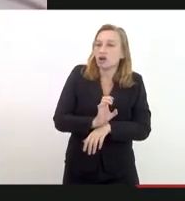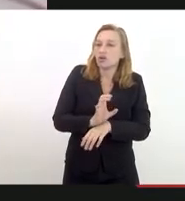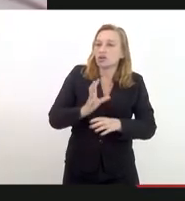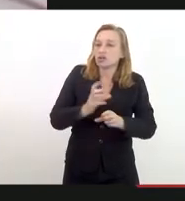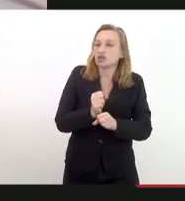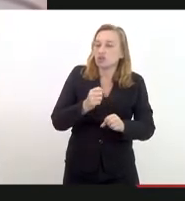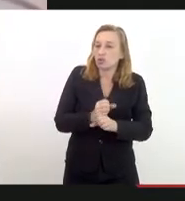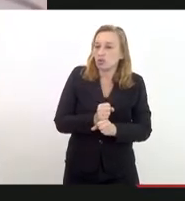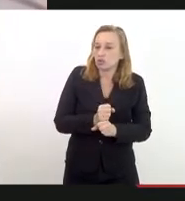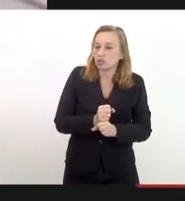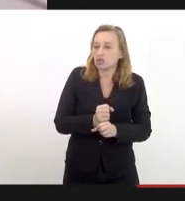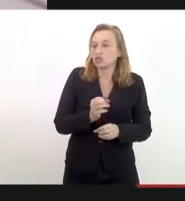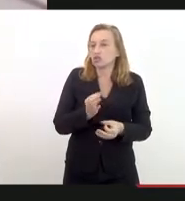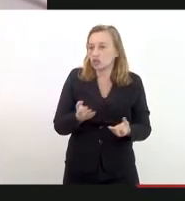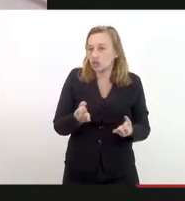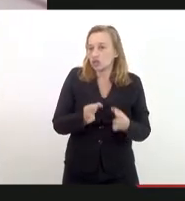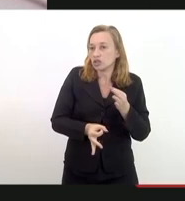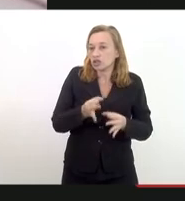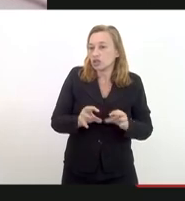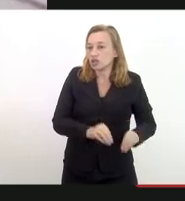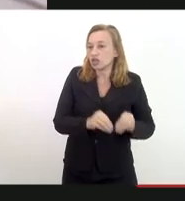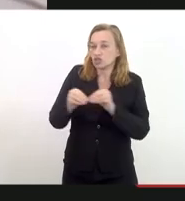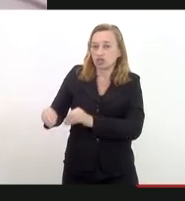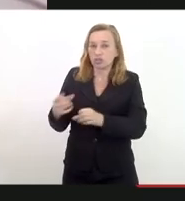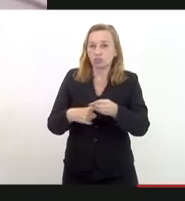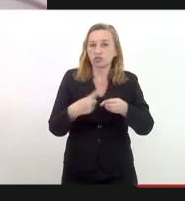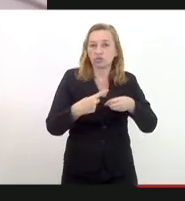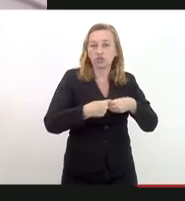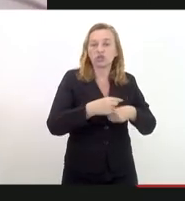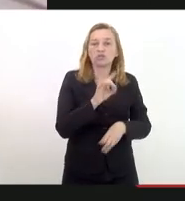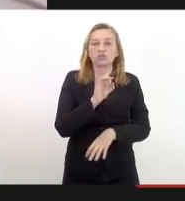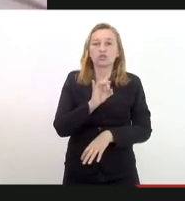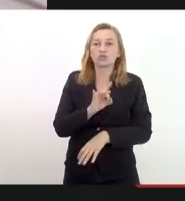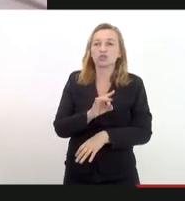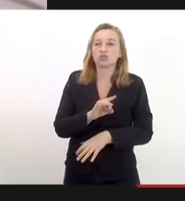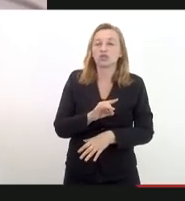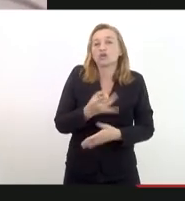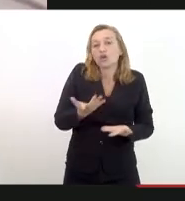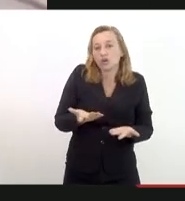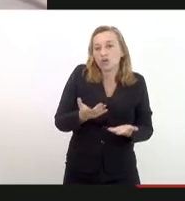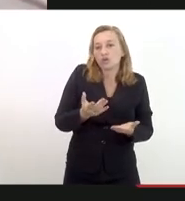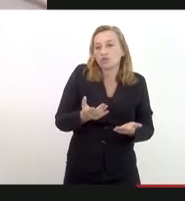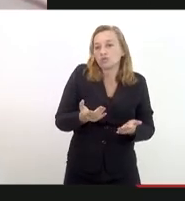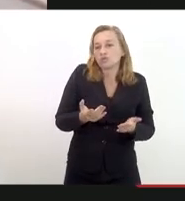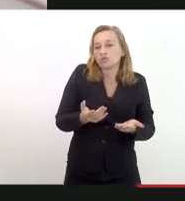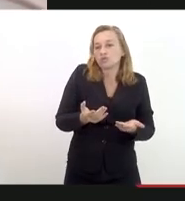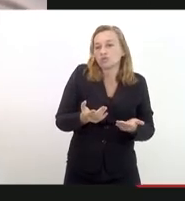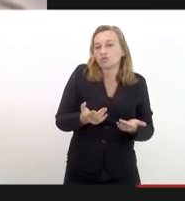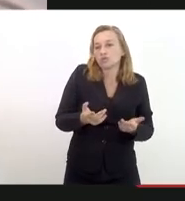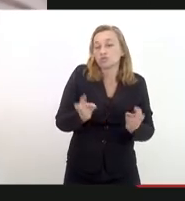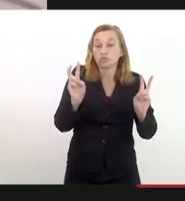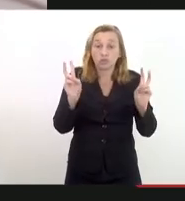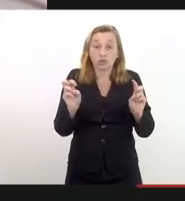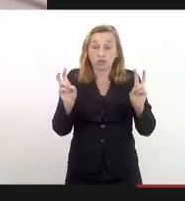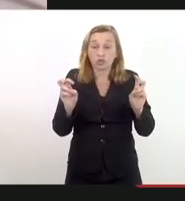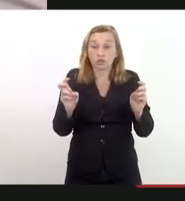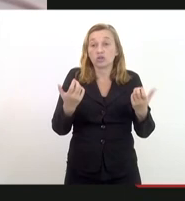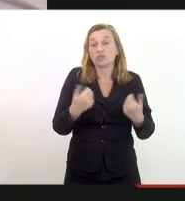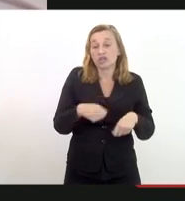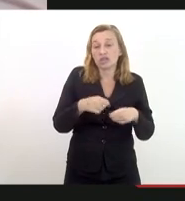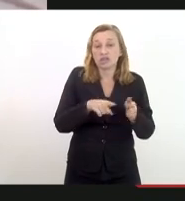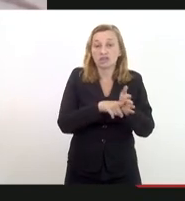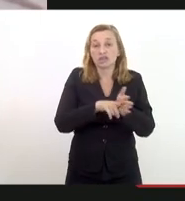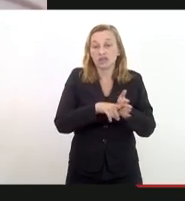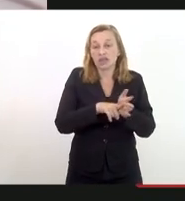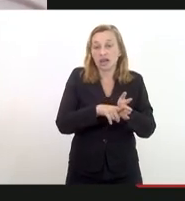de recursos, né, transferido para os municípios, apenas uma questão burocrática da jurídica fazendo essa avaliação